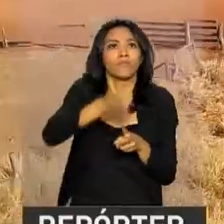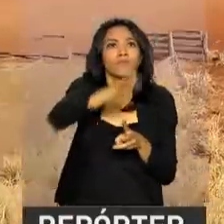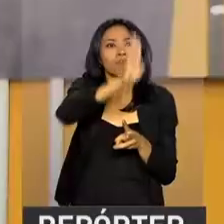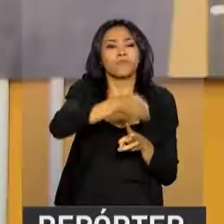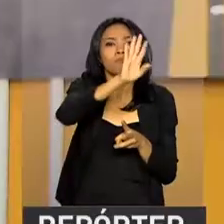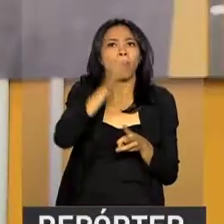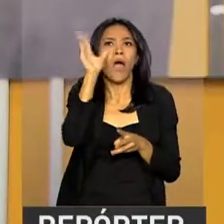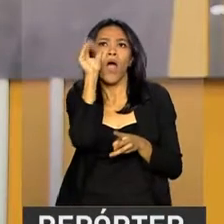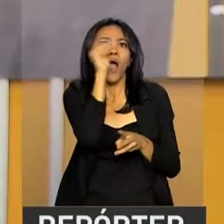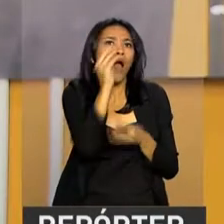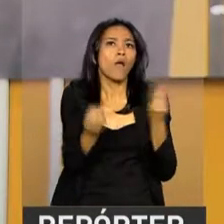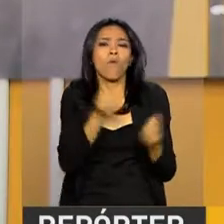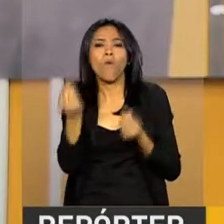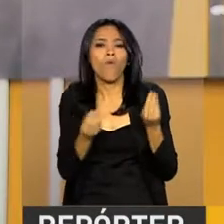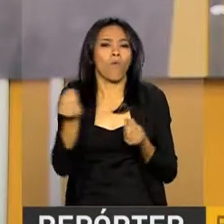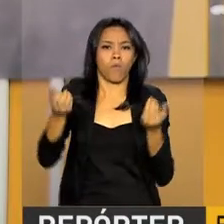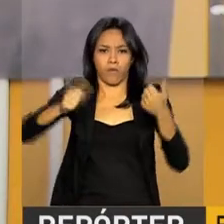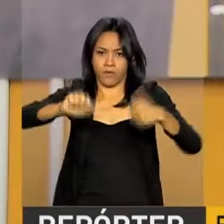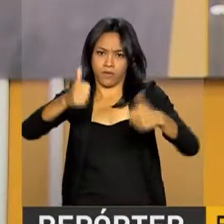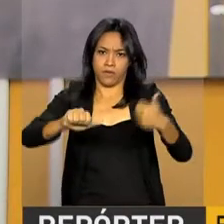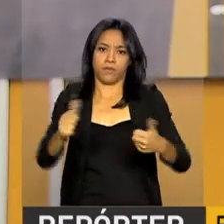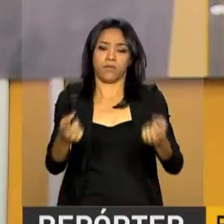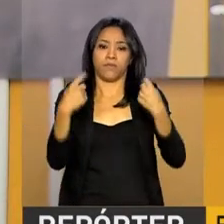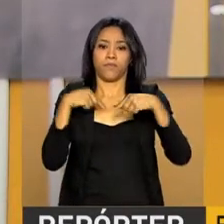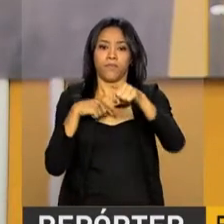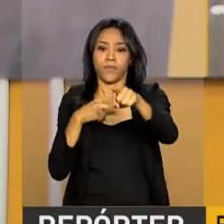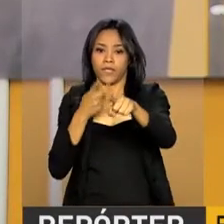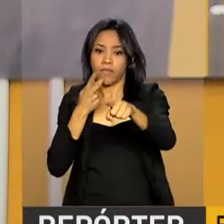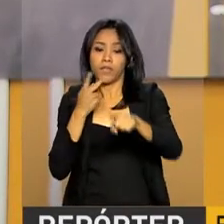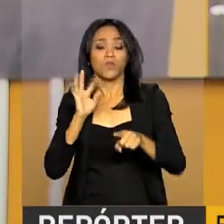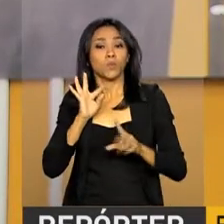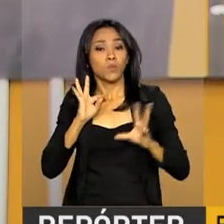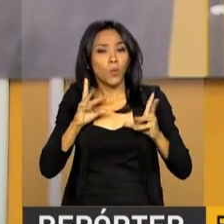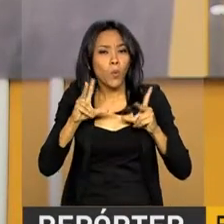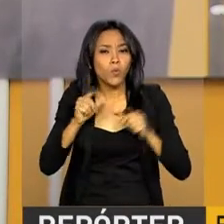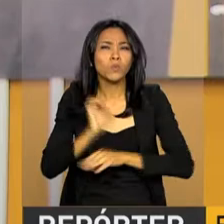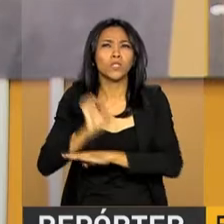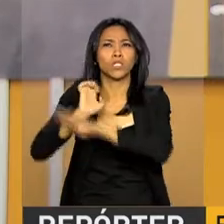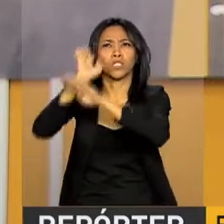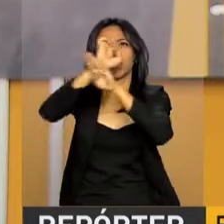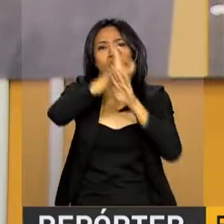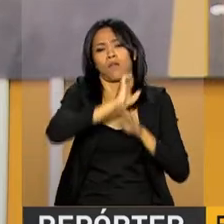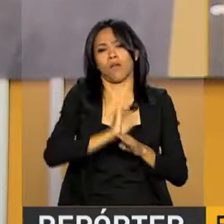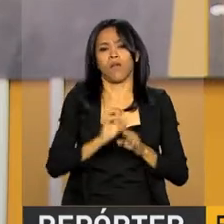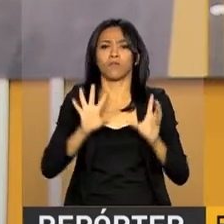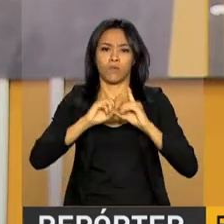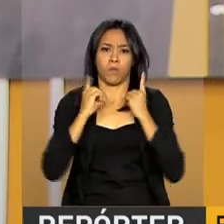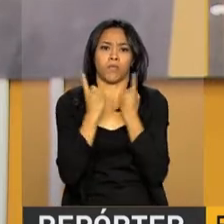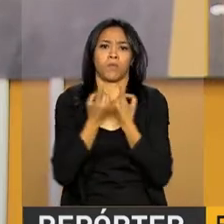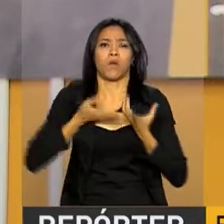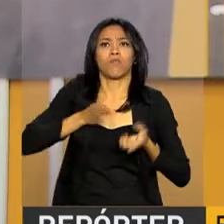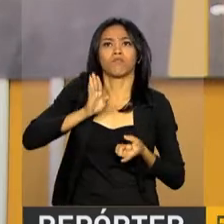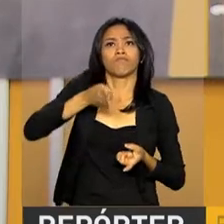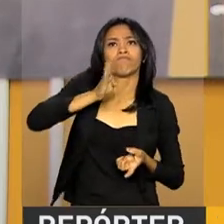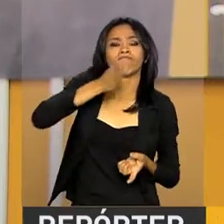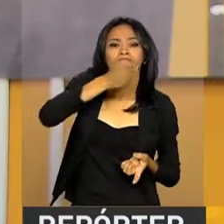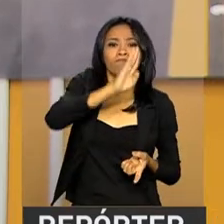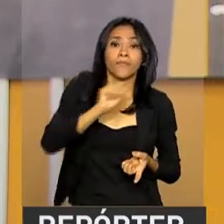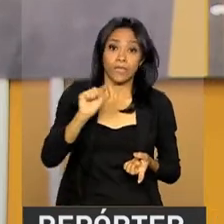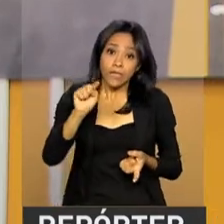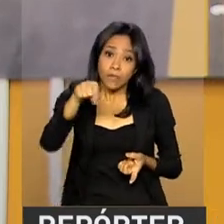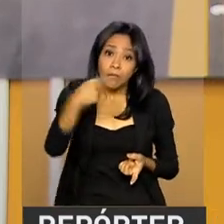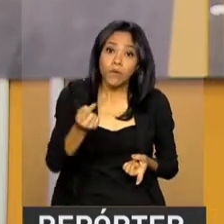por hora a gente mapeou todas as rodovias em todos os estados do brasil então depois desse levantamento